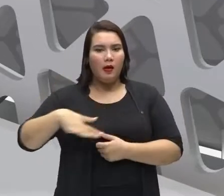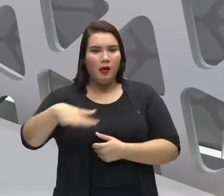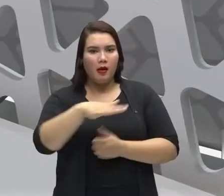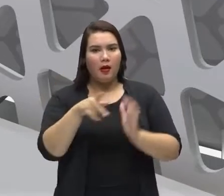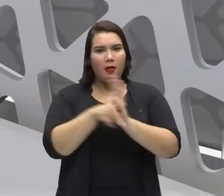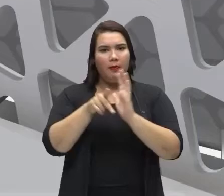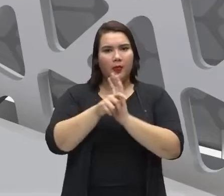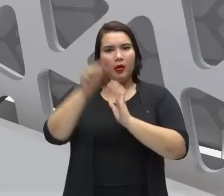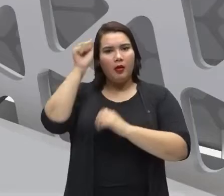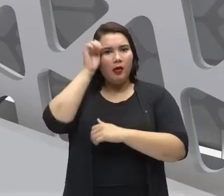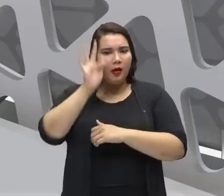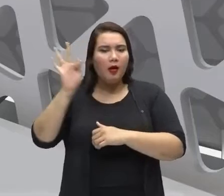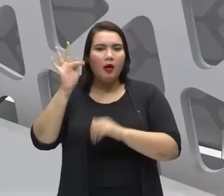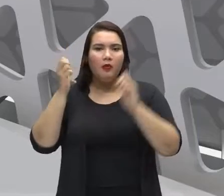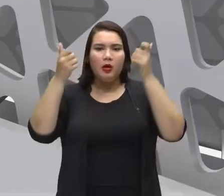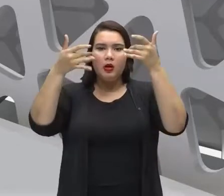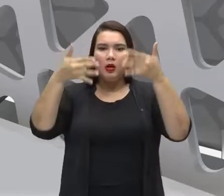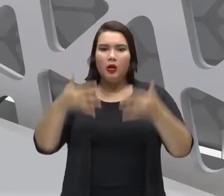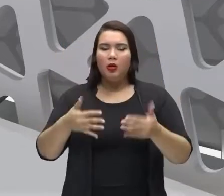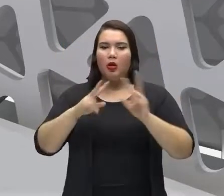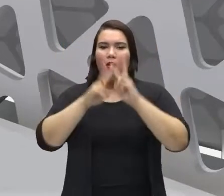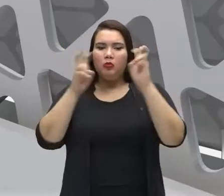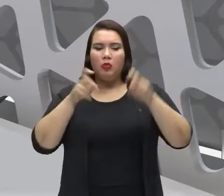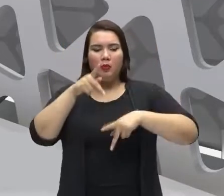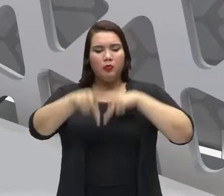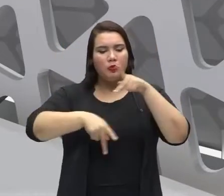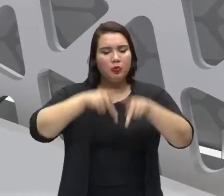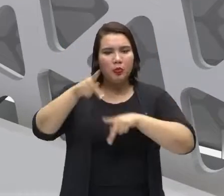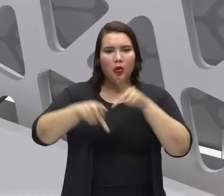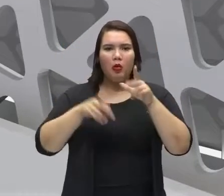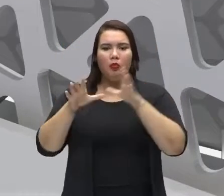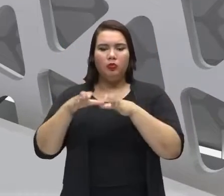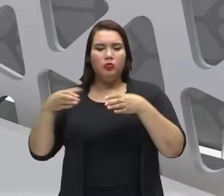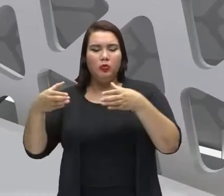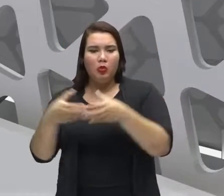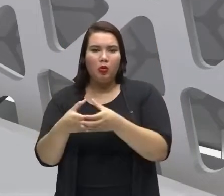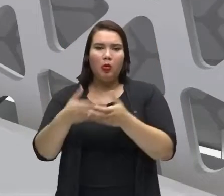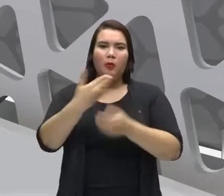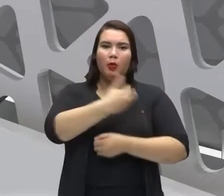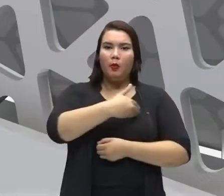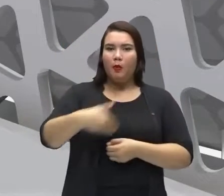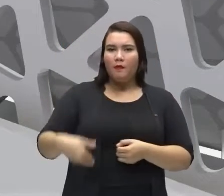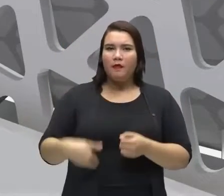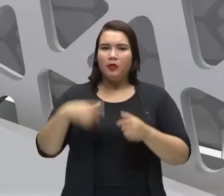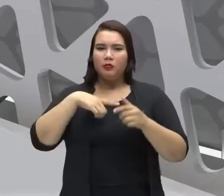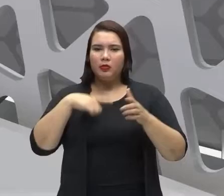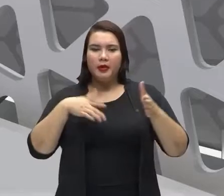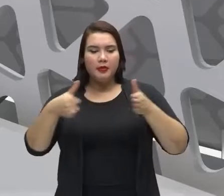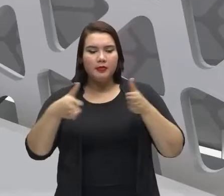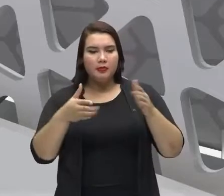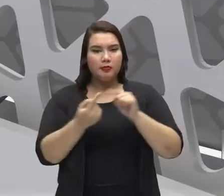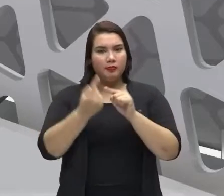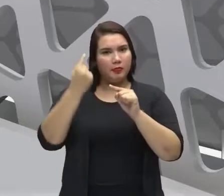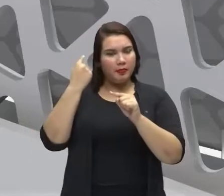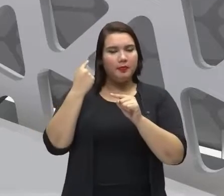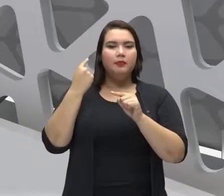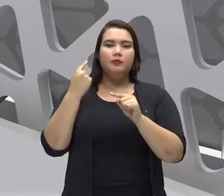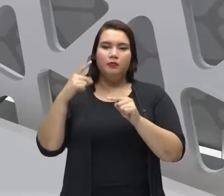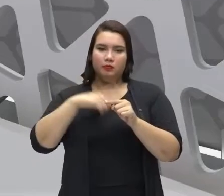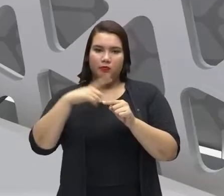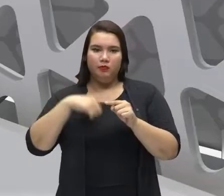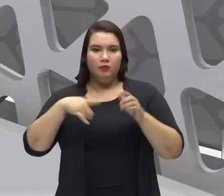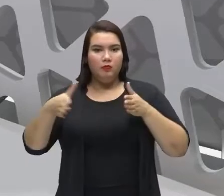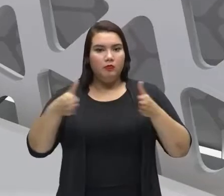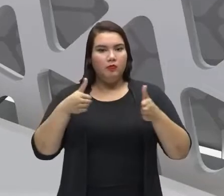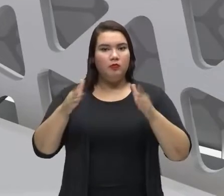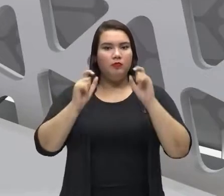um pouquinho sobre as nações, os impérios, os governos que existiram dentro da África durante ali o